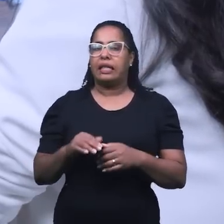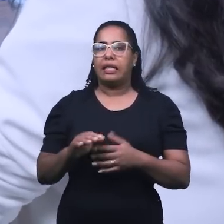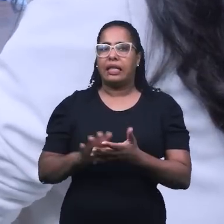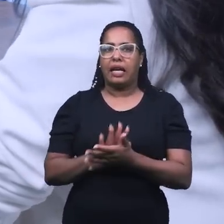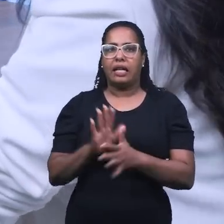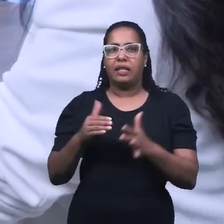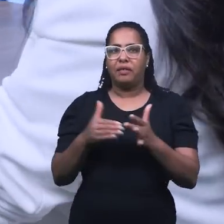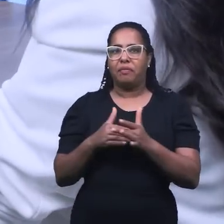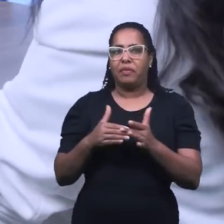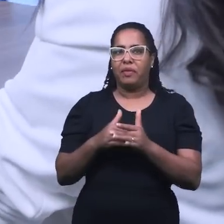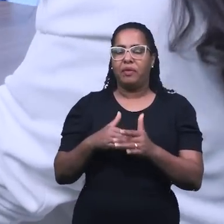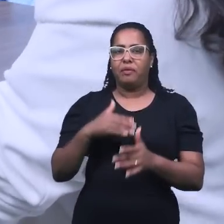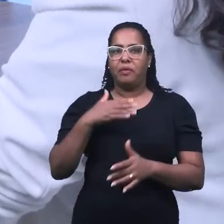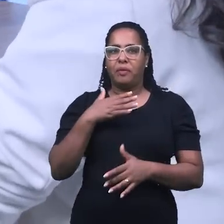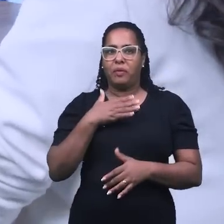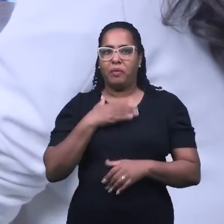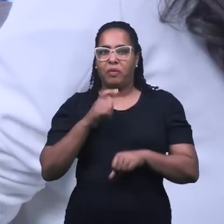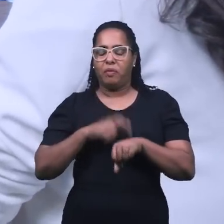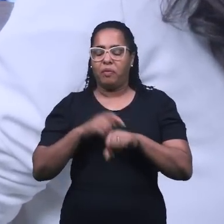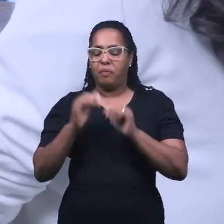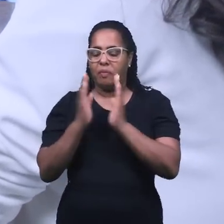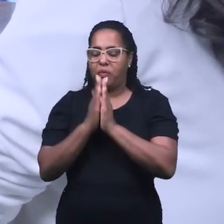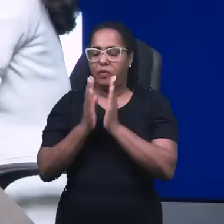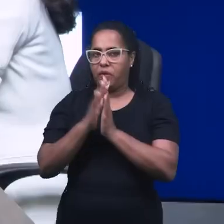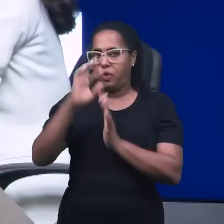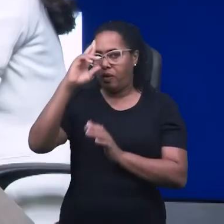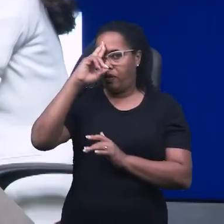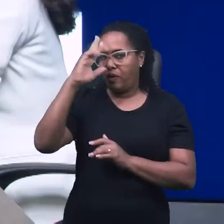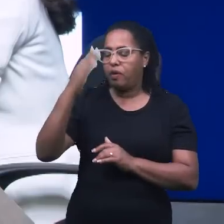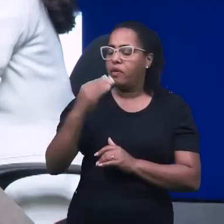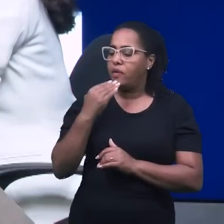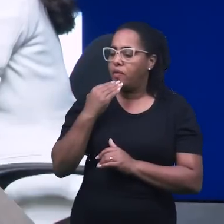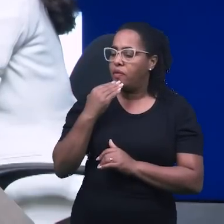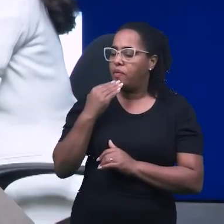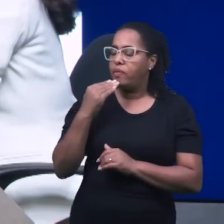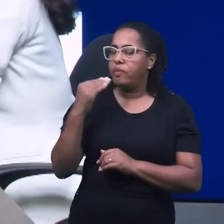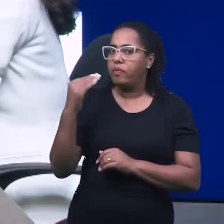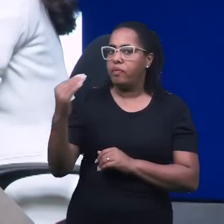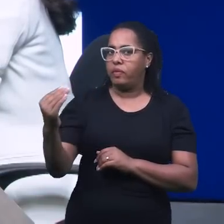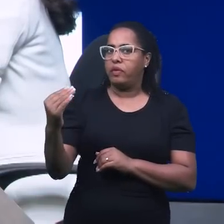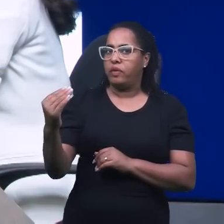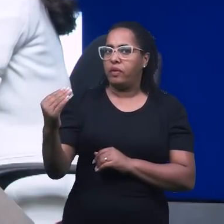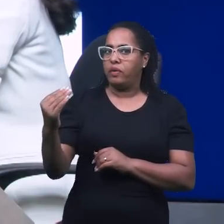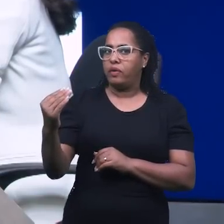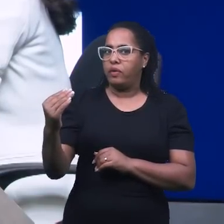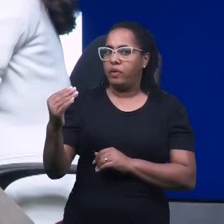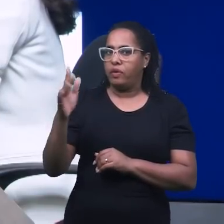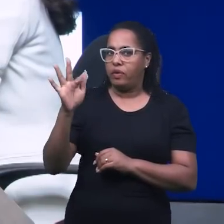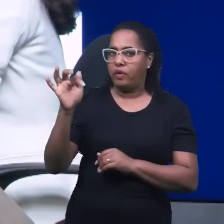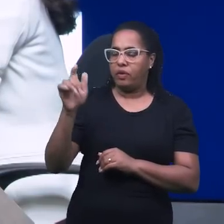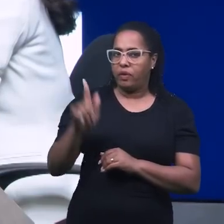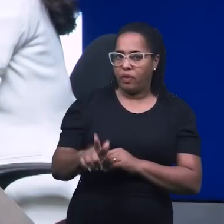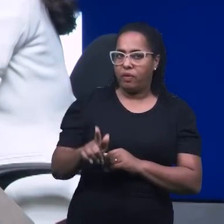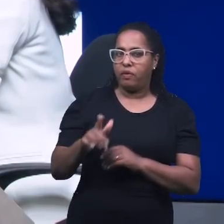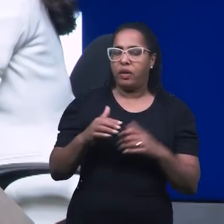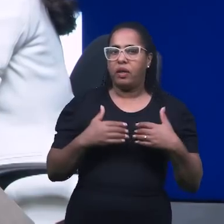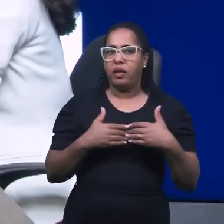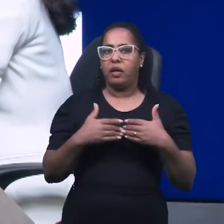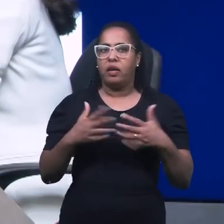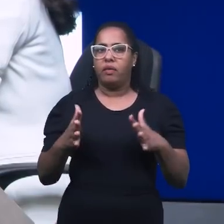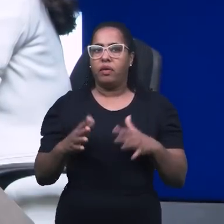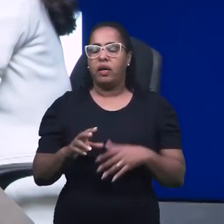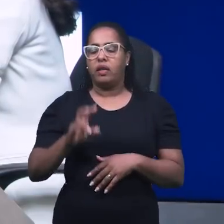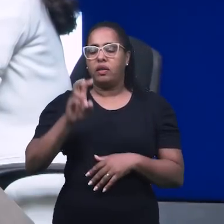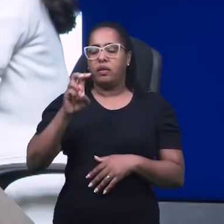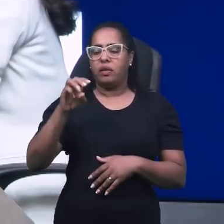que o meu momento de orar ao Senhor e pedir, assim, com muita fé, essa porta, era